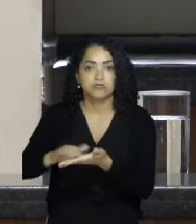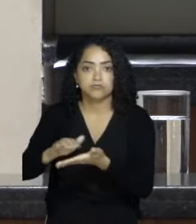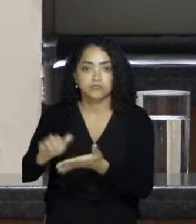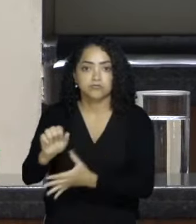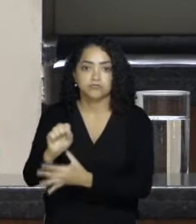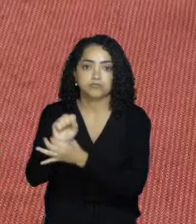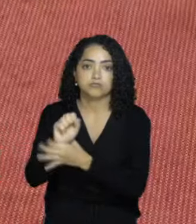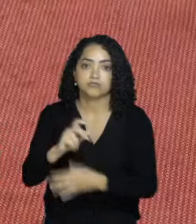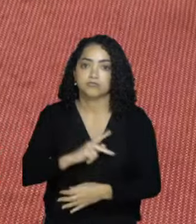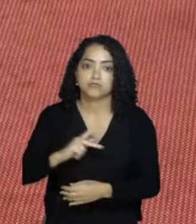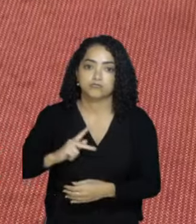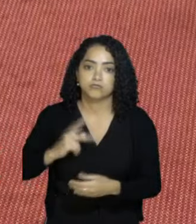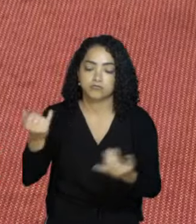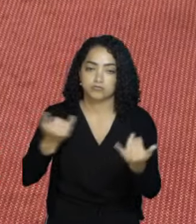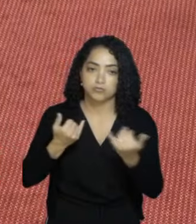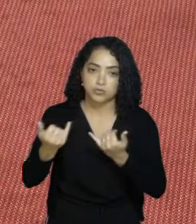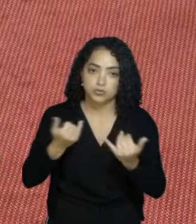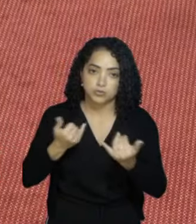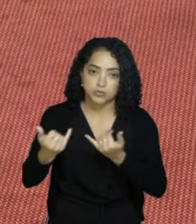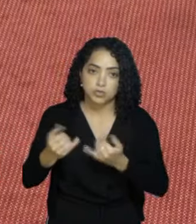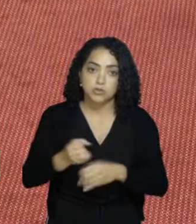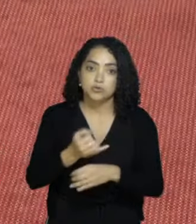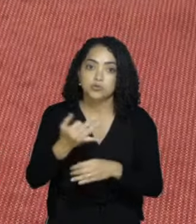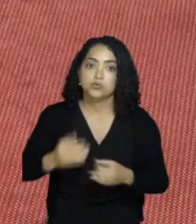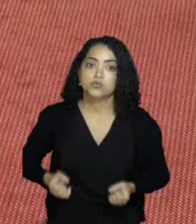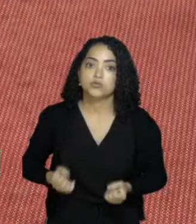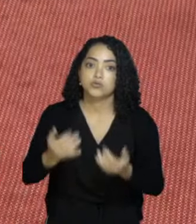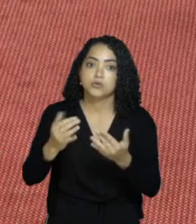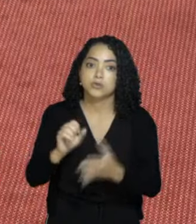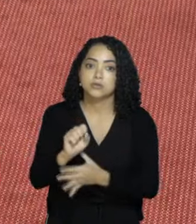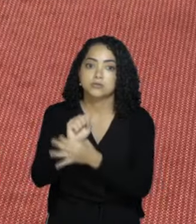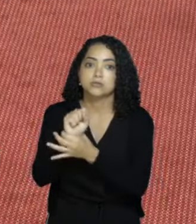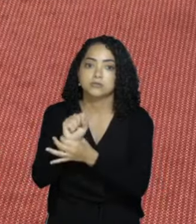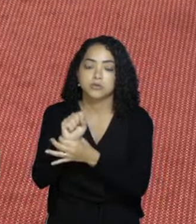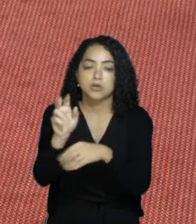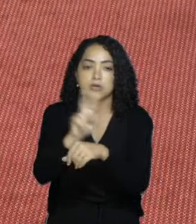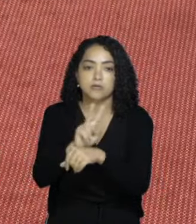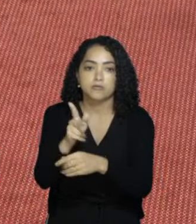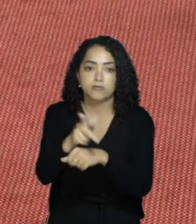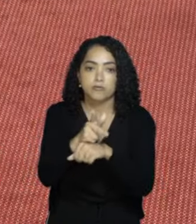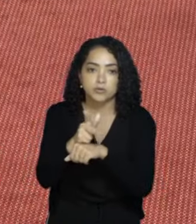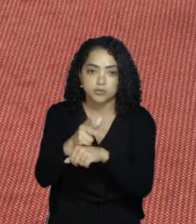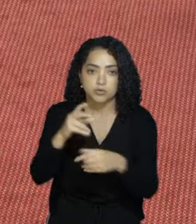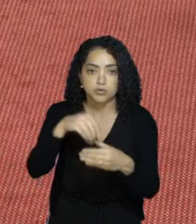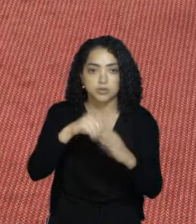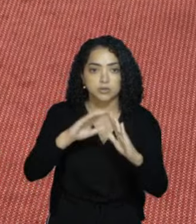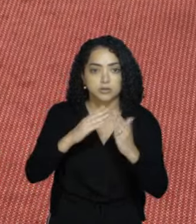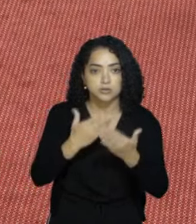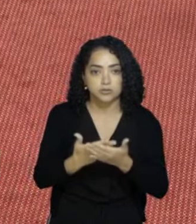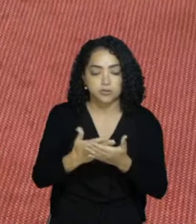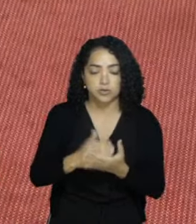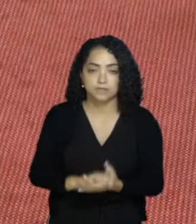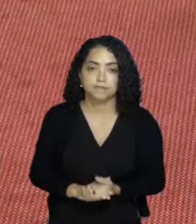Pública informações acerca dos gastos previstos com segurança e vídeo monitoramento nas escolas, em discussão.